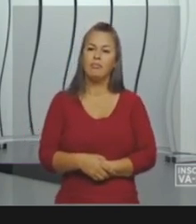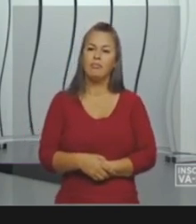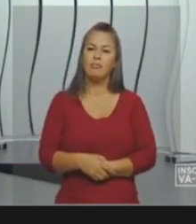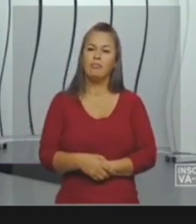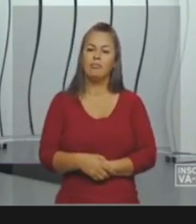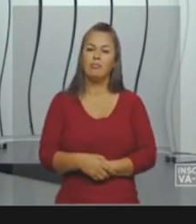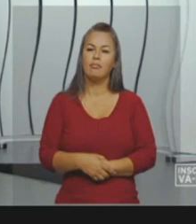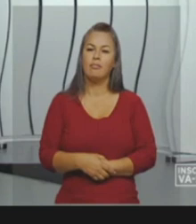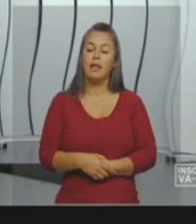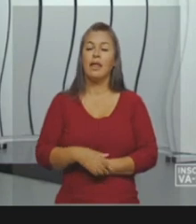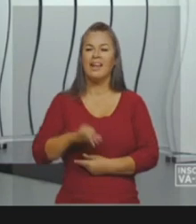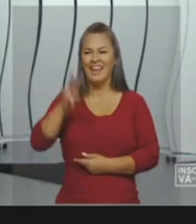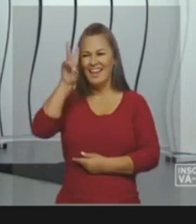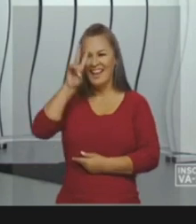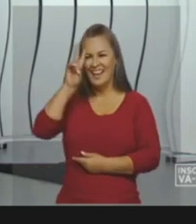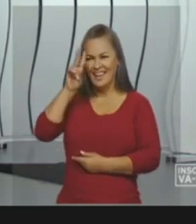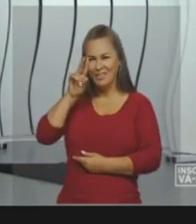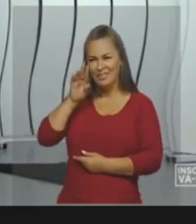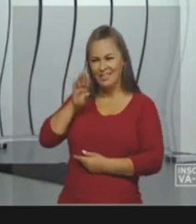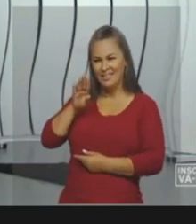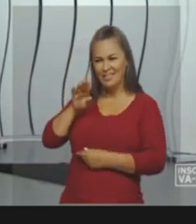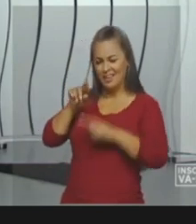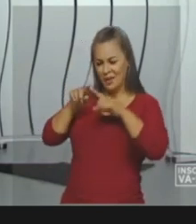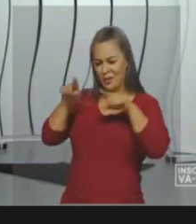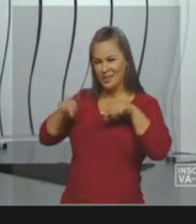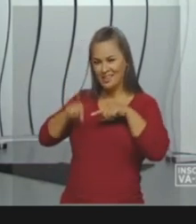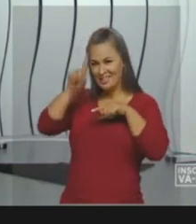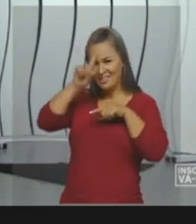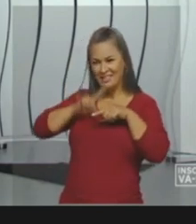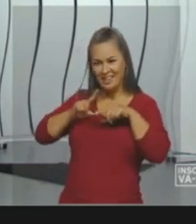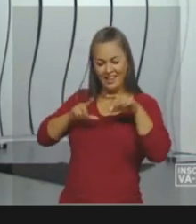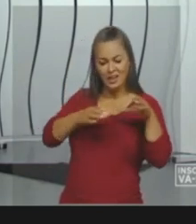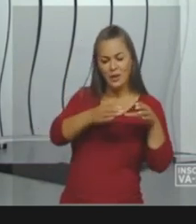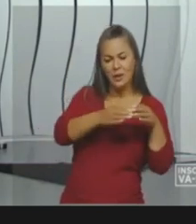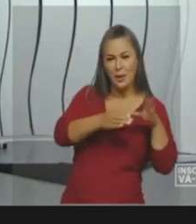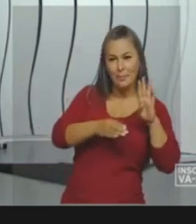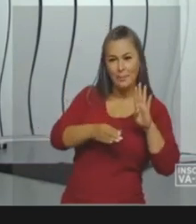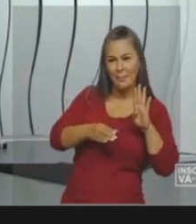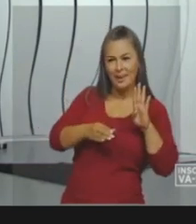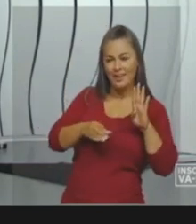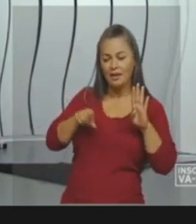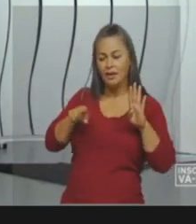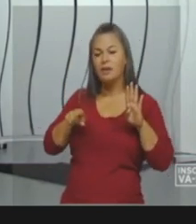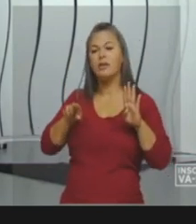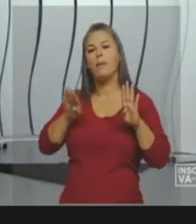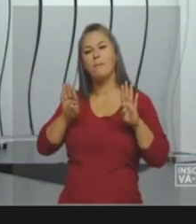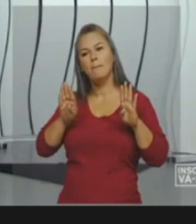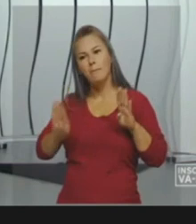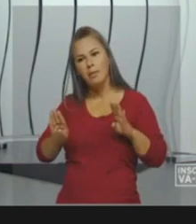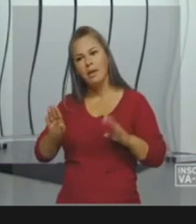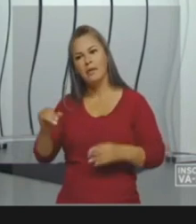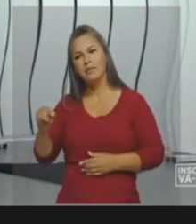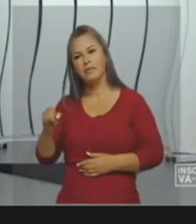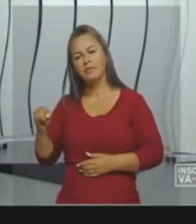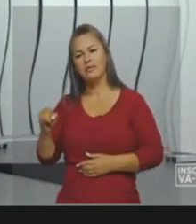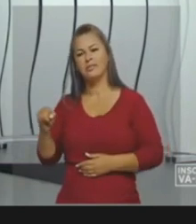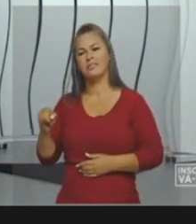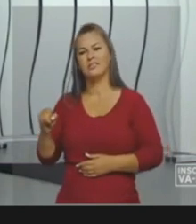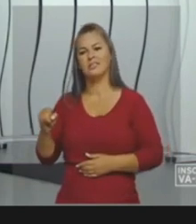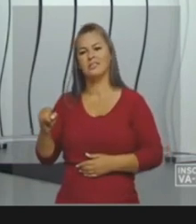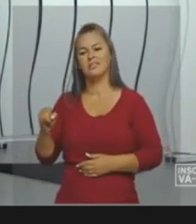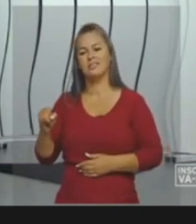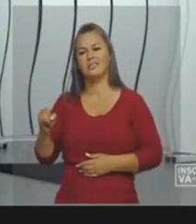quadradinho. Quadradinho é o sangue B, não é? Nesse caso aqui ela seria o quê? B negativo. E se além dela ter o